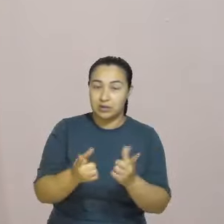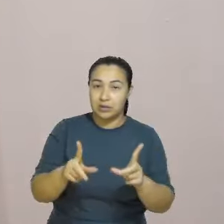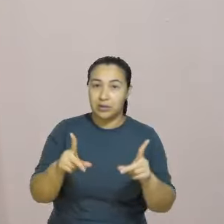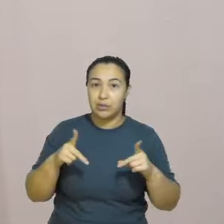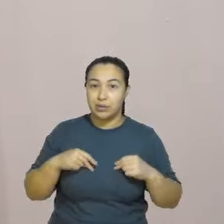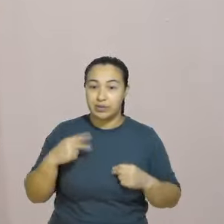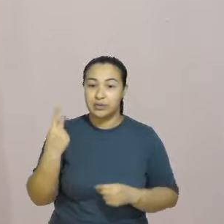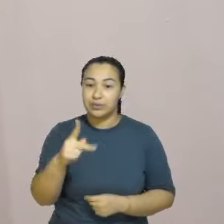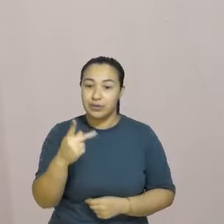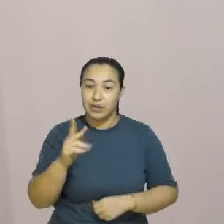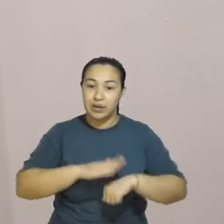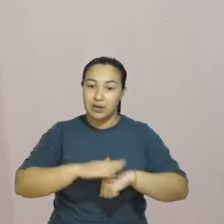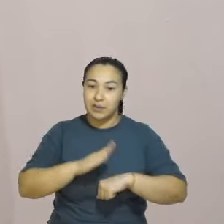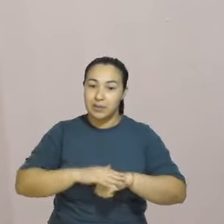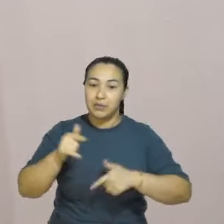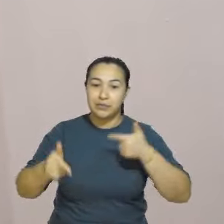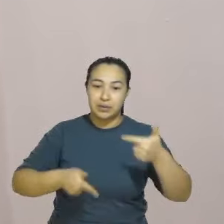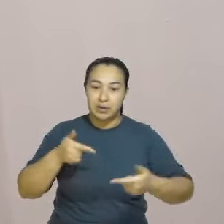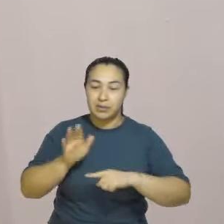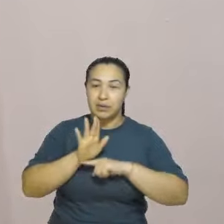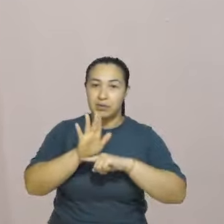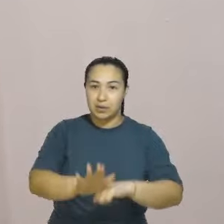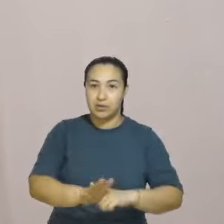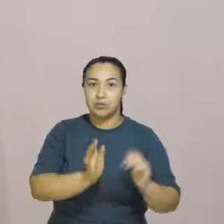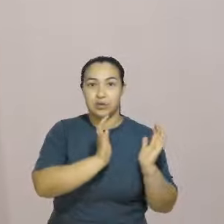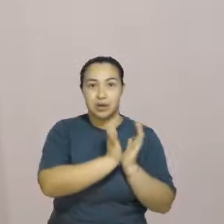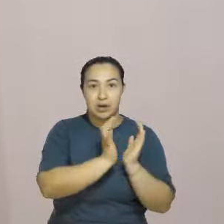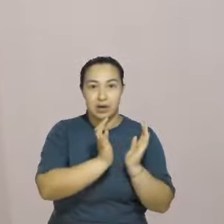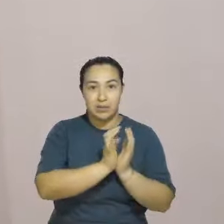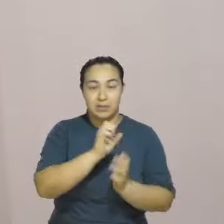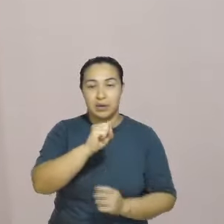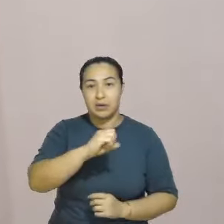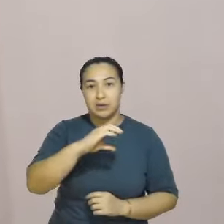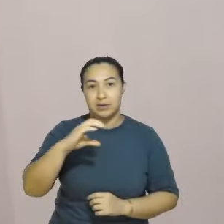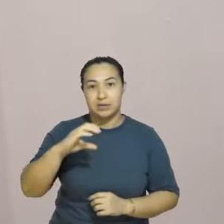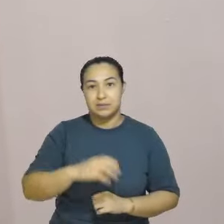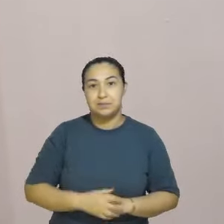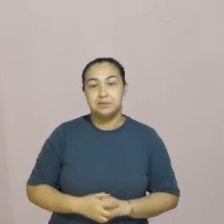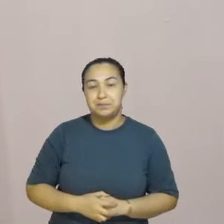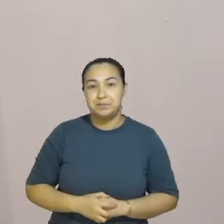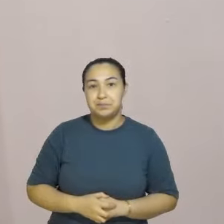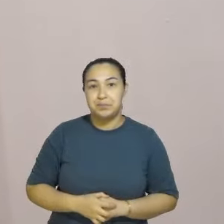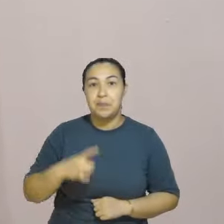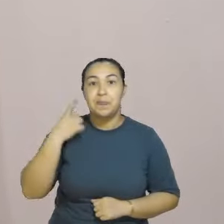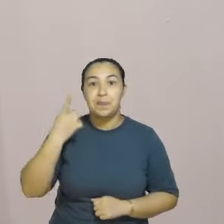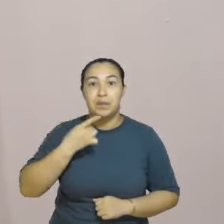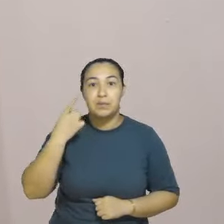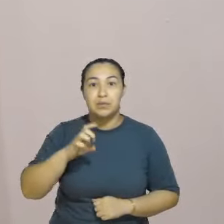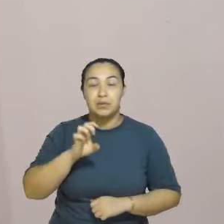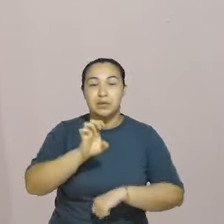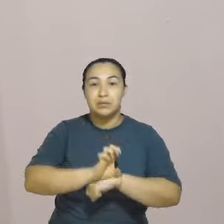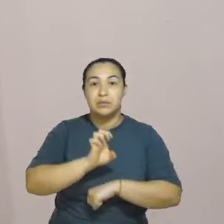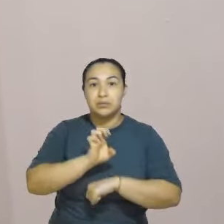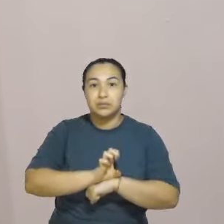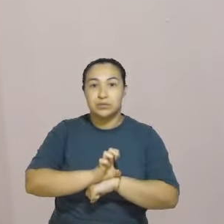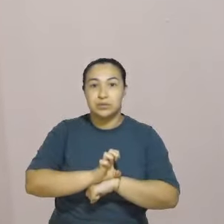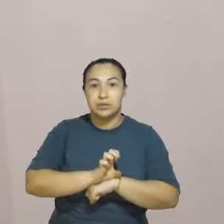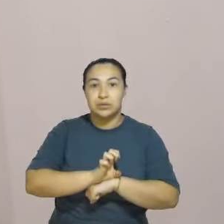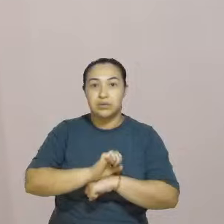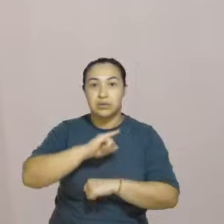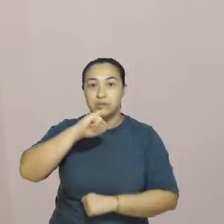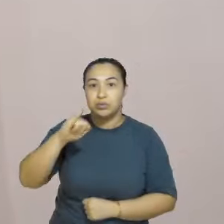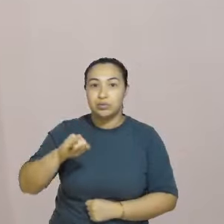pelo trabalho em prol do movimento apaiano do Estado de Santa Catarina. Deputado estadual Júlio